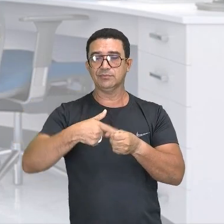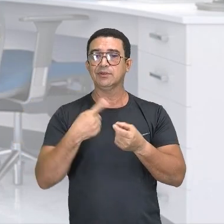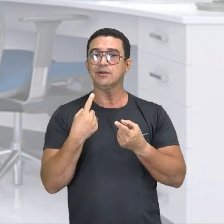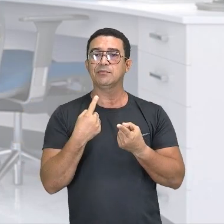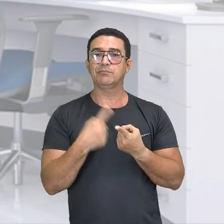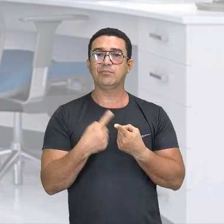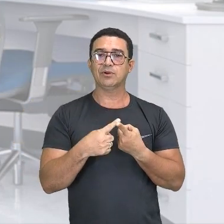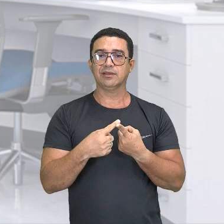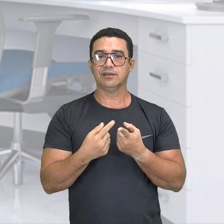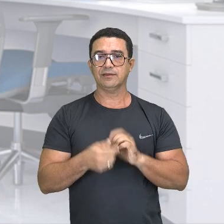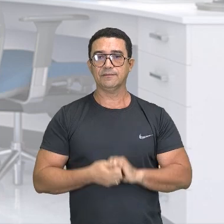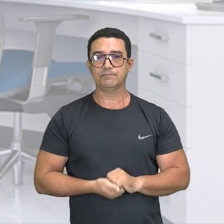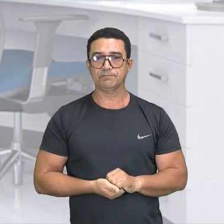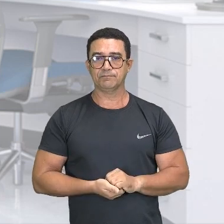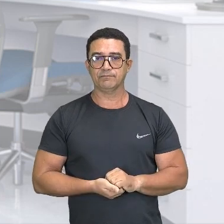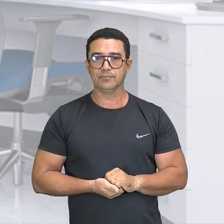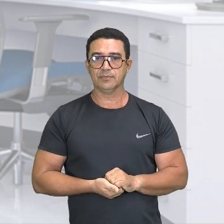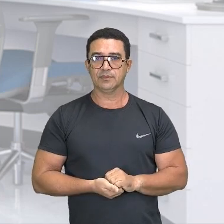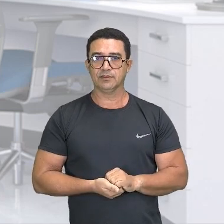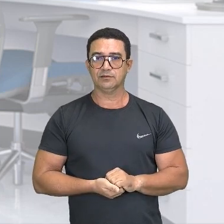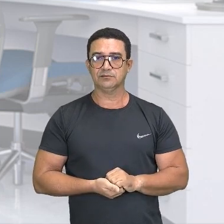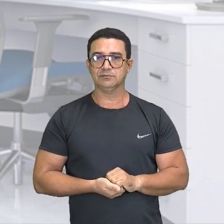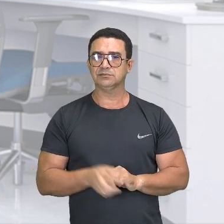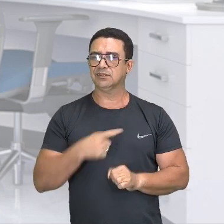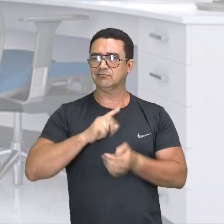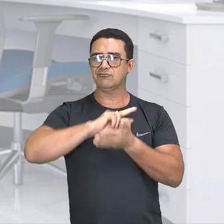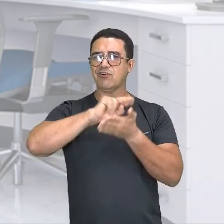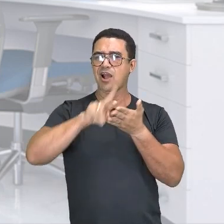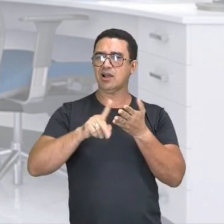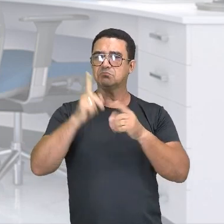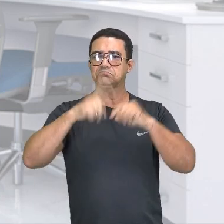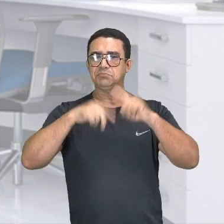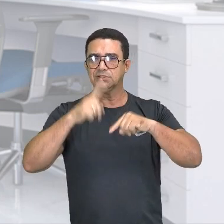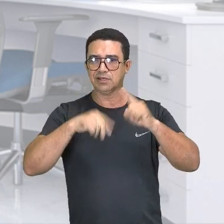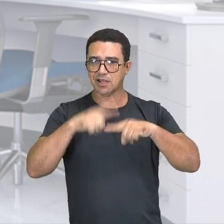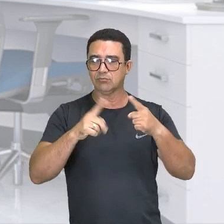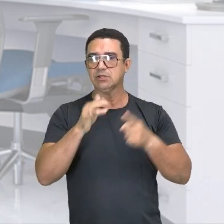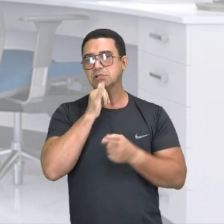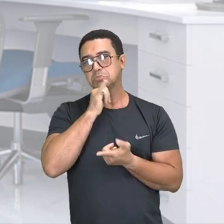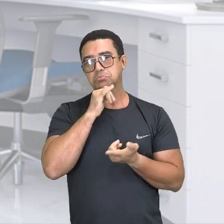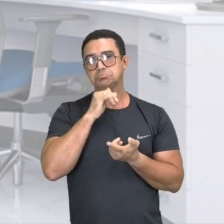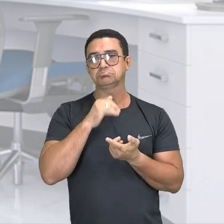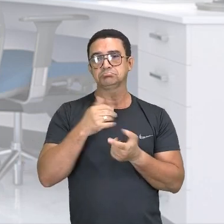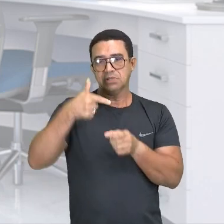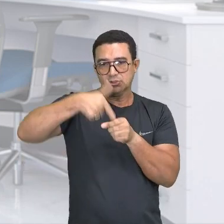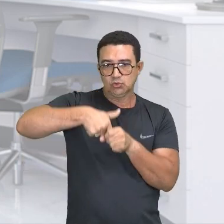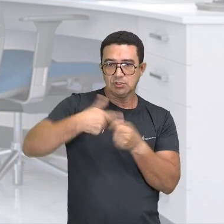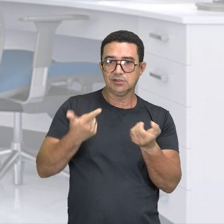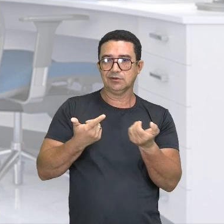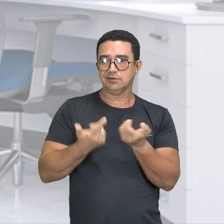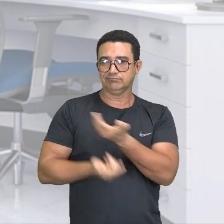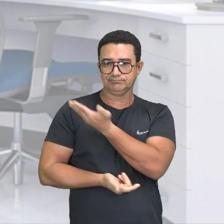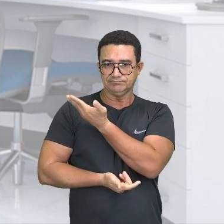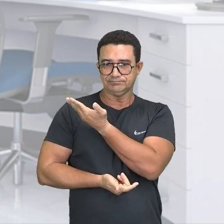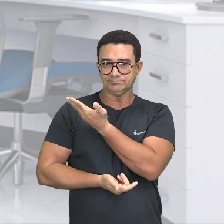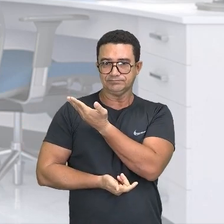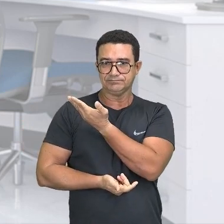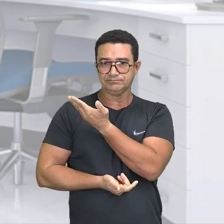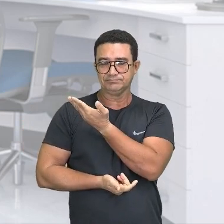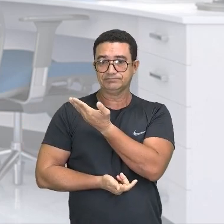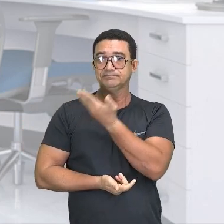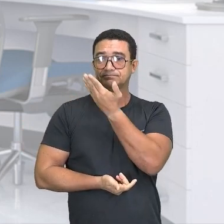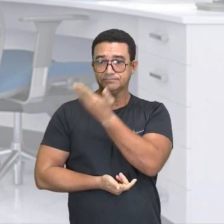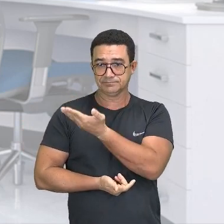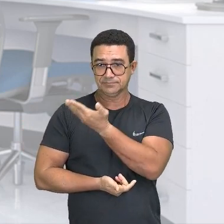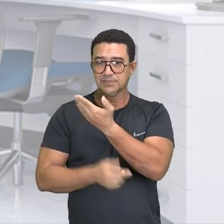ele obtém-se dele subprodutos como, por exemplo, a gasolina, o querosene, o GLP,